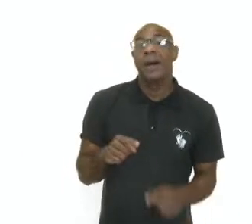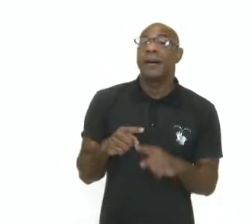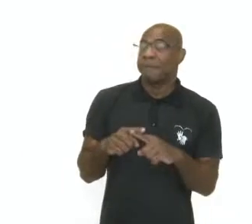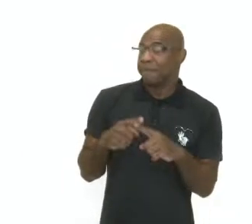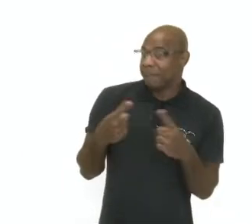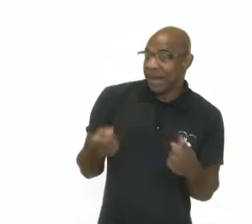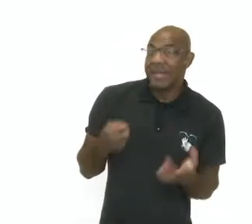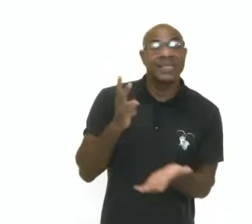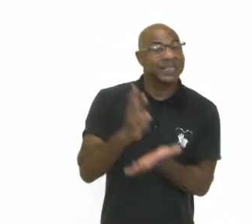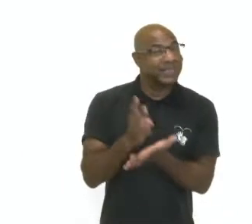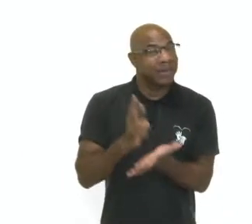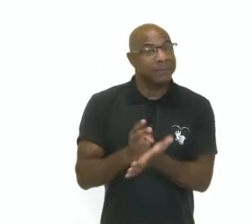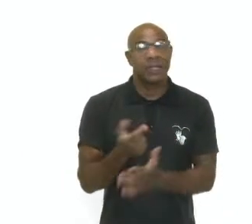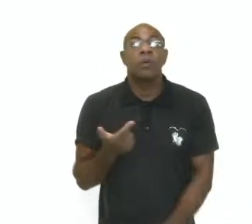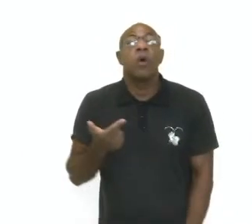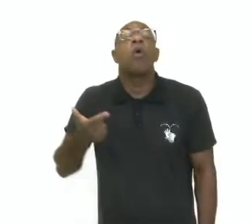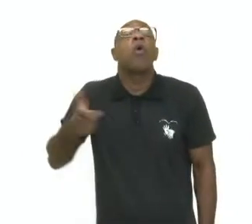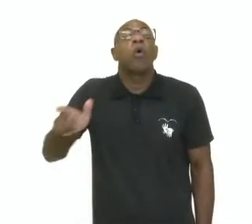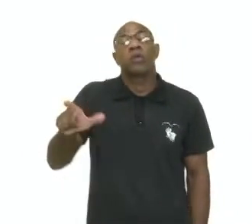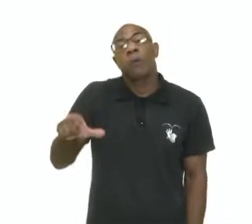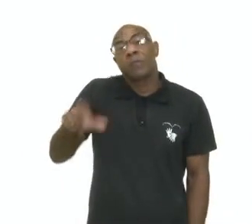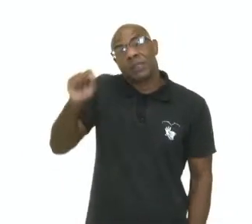uma alternativa para substituí-los.